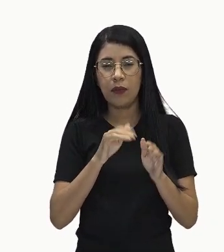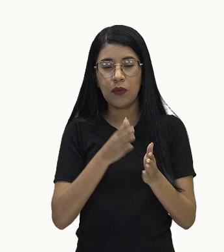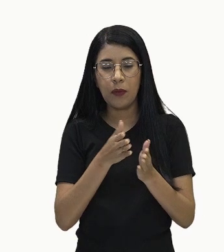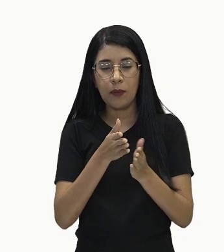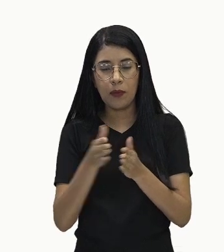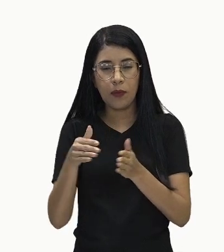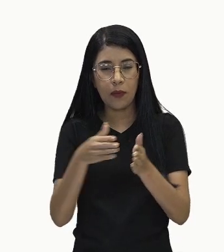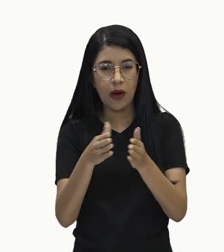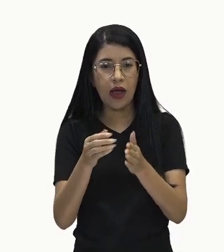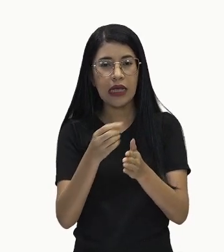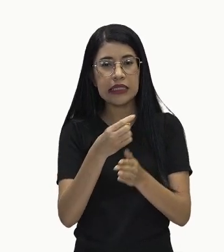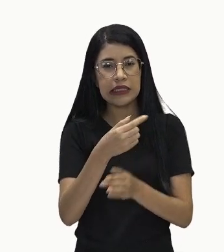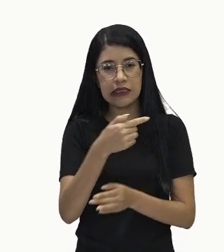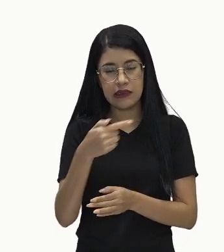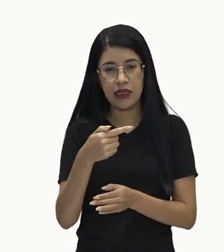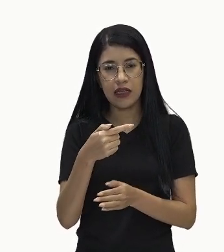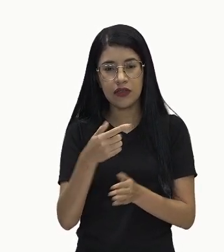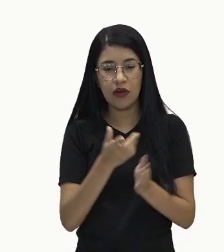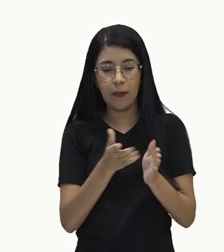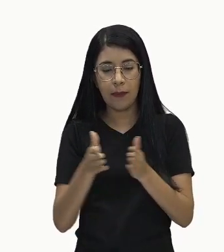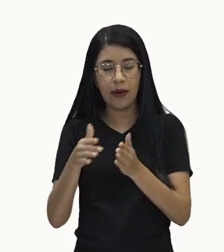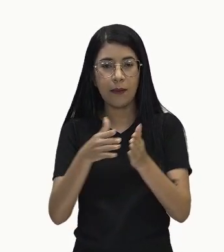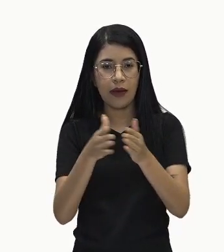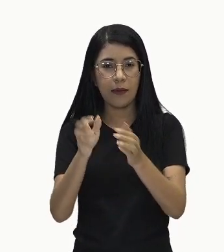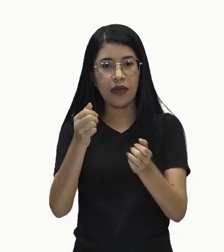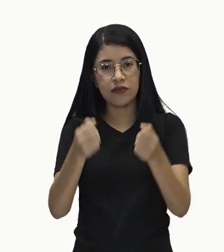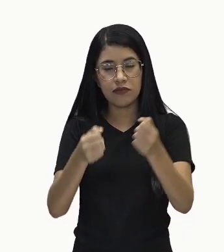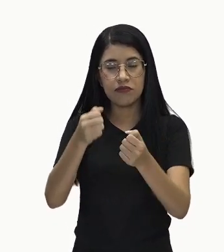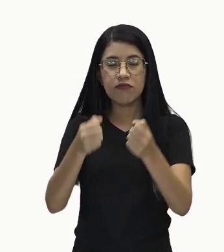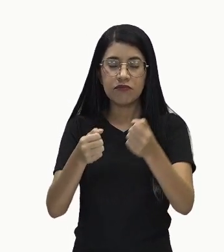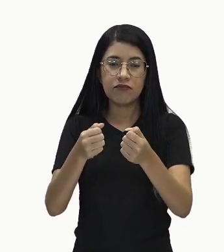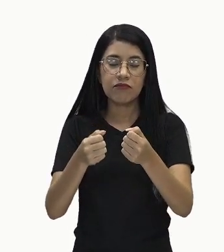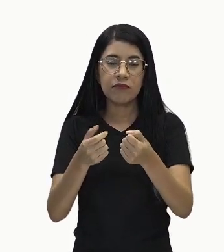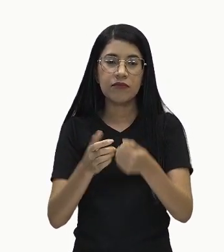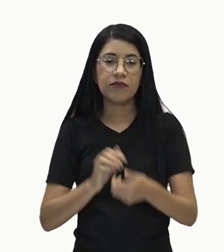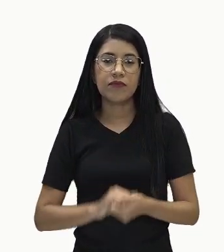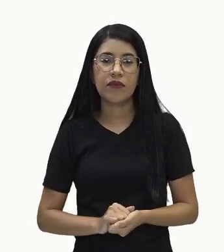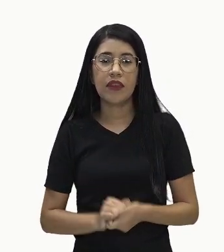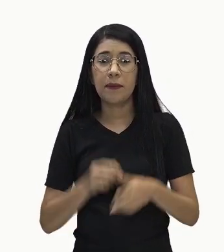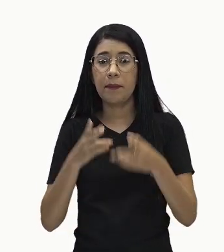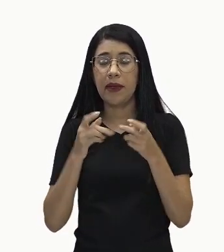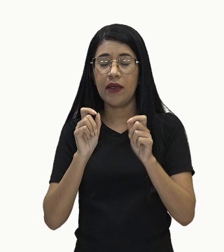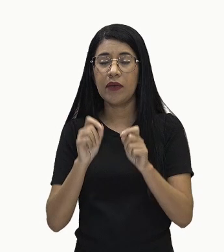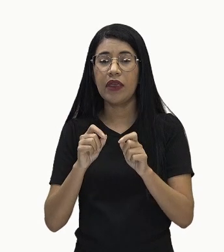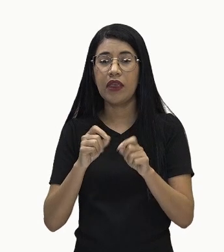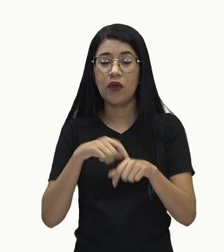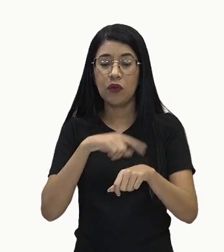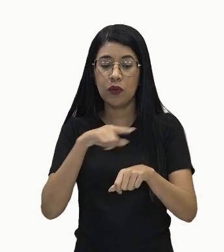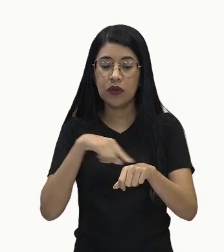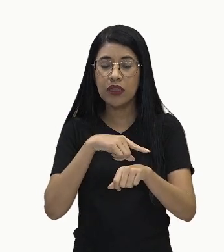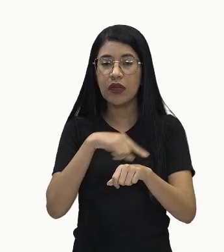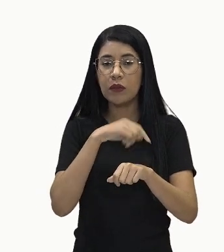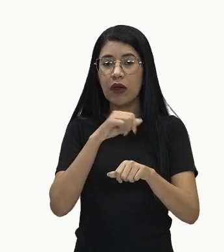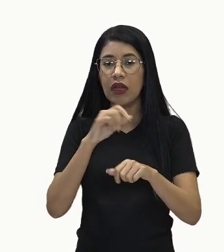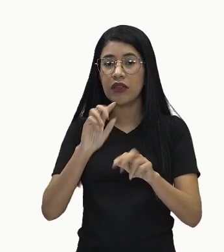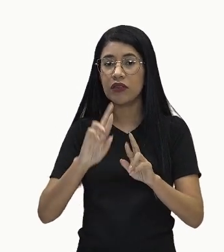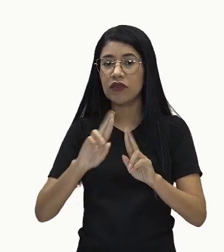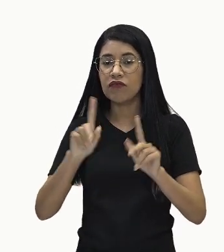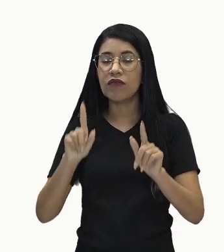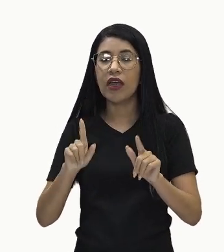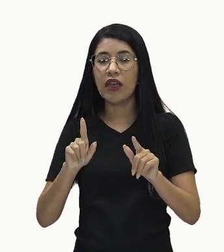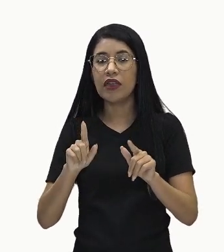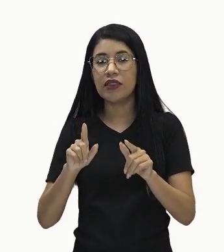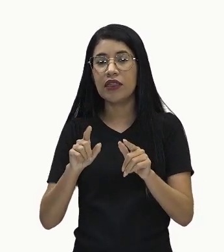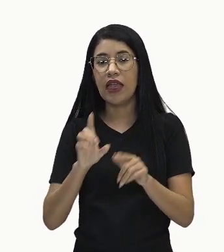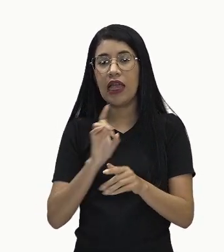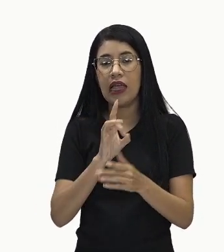o quadro, o tempo, nas 7 viagens que ele fez, 1, 2, 3, 4, 5, 6, 7. Então a